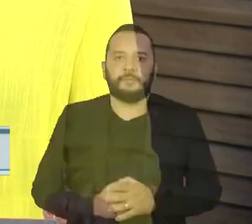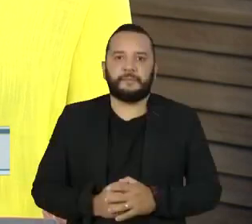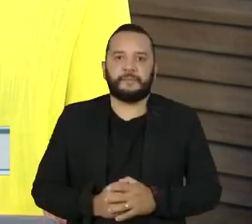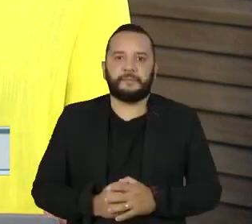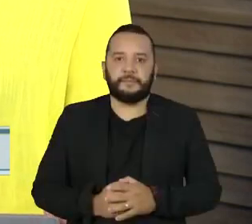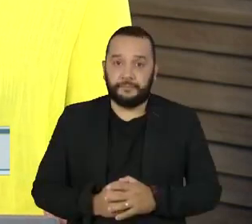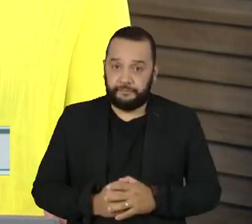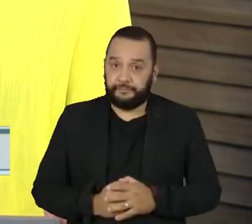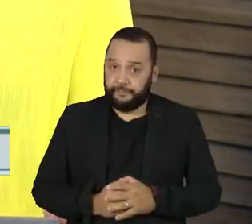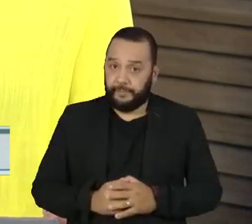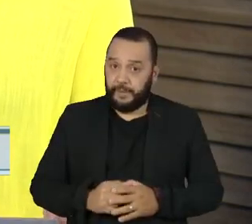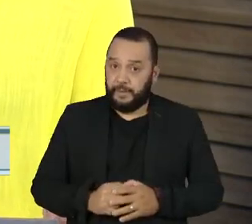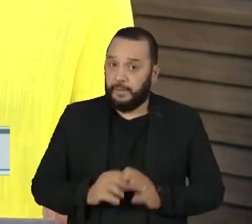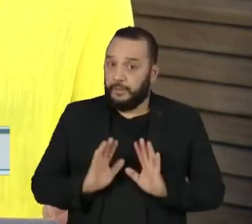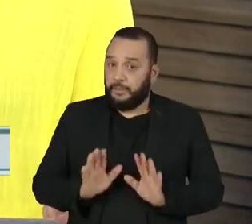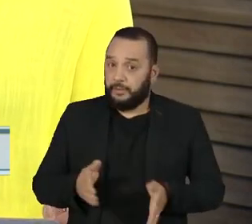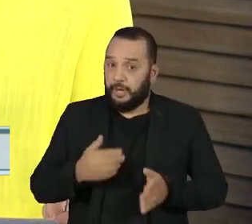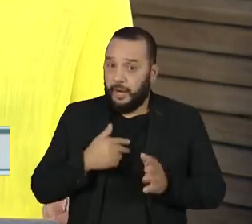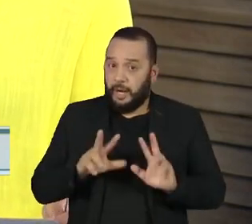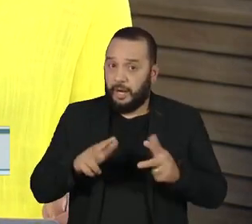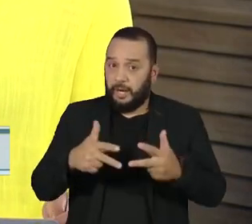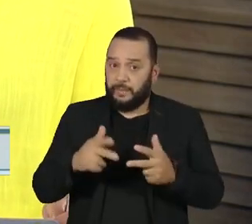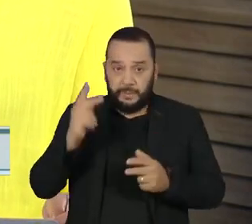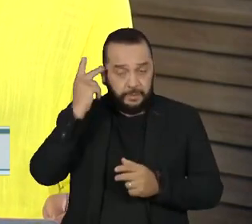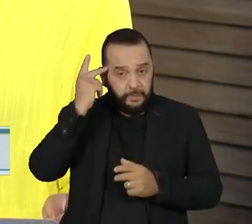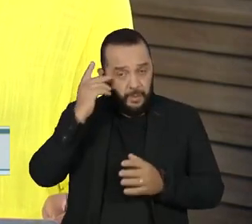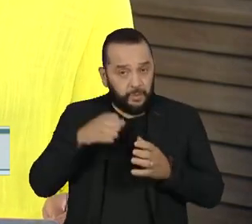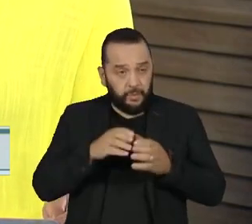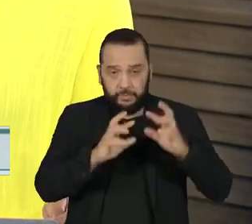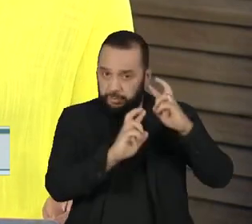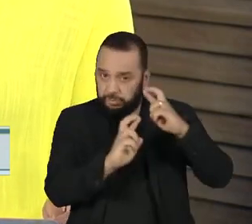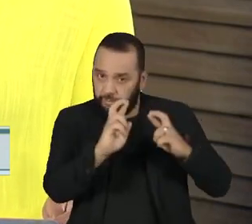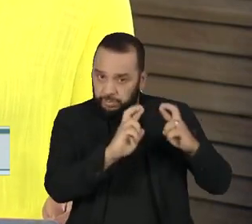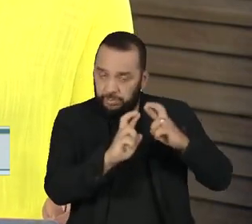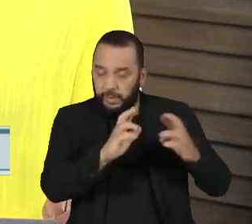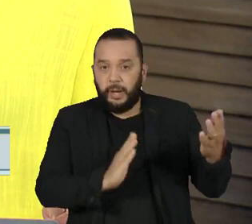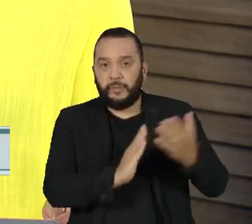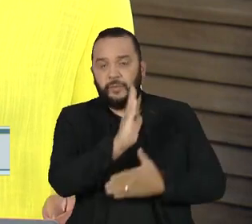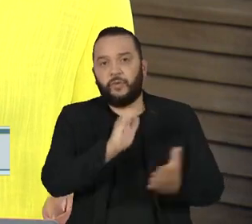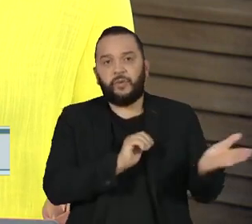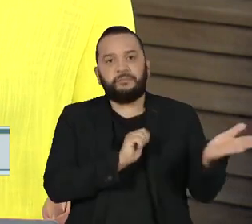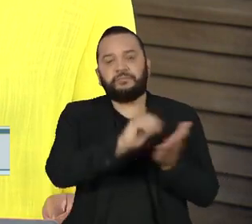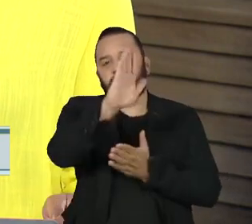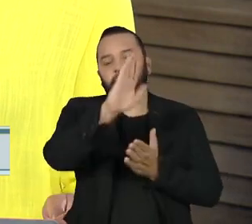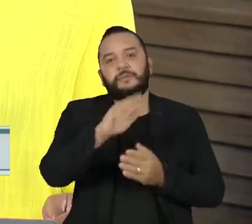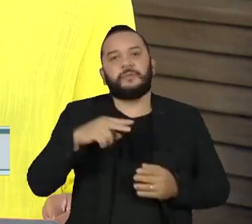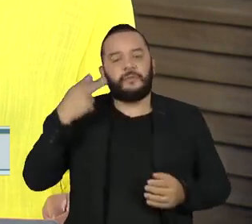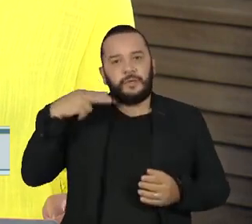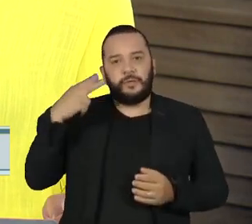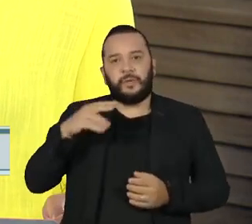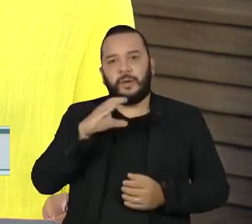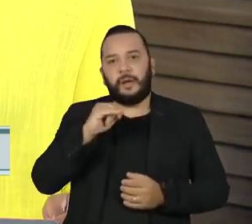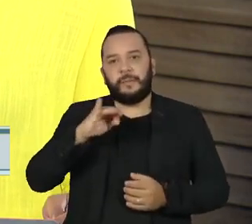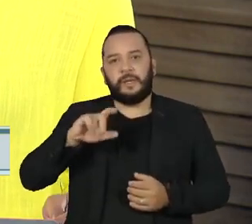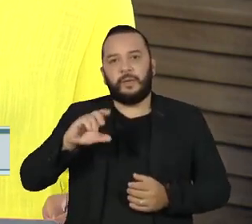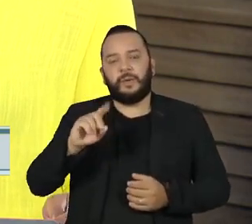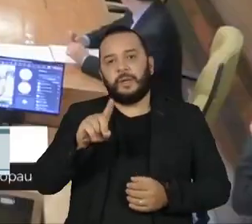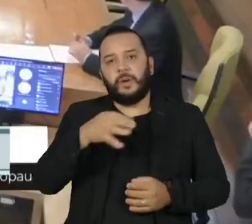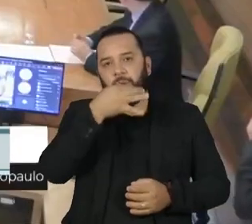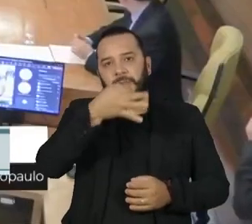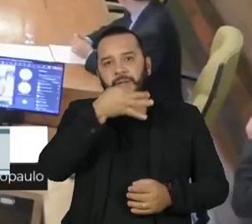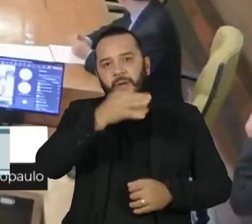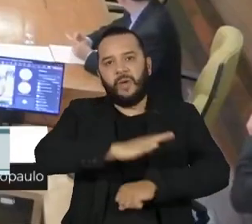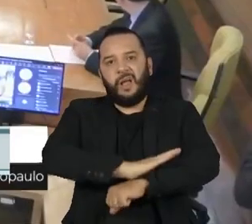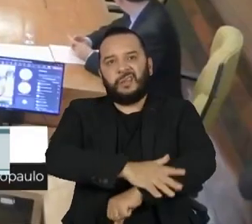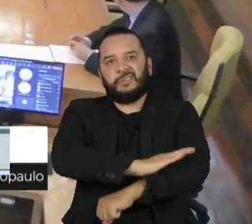a Corregedoria da Câmara de São Paulo aprovou a cassação do vereador Camilo cristóforo por comentário racista